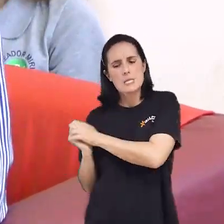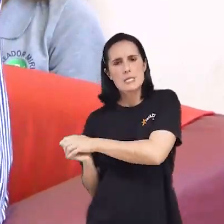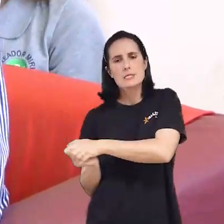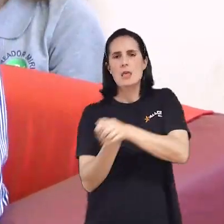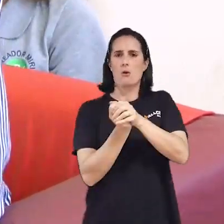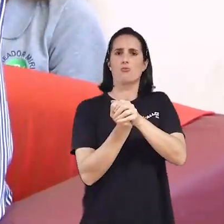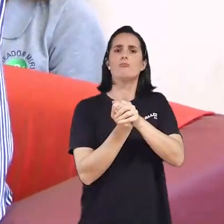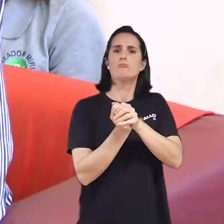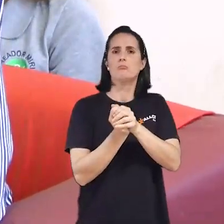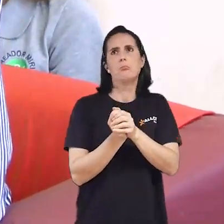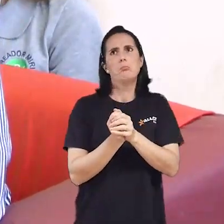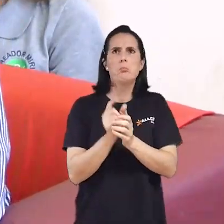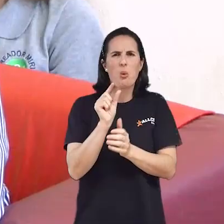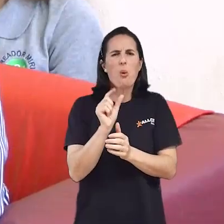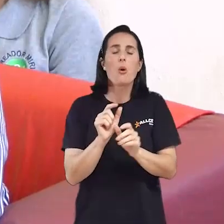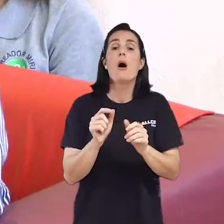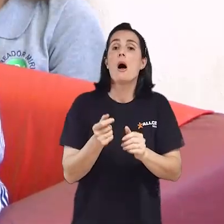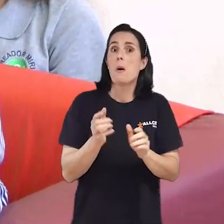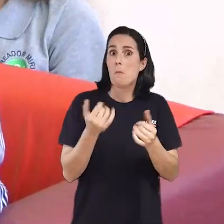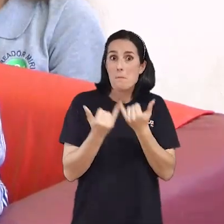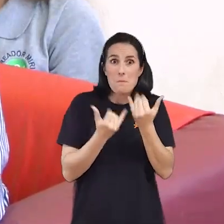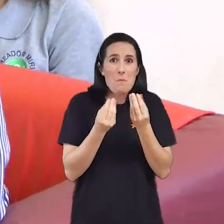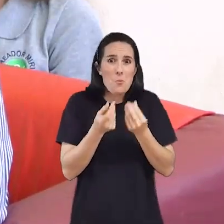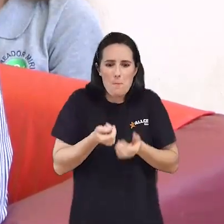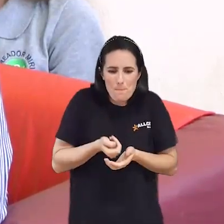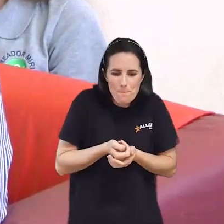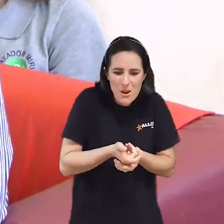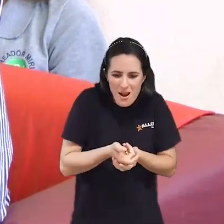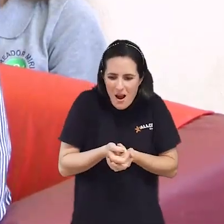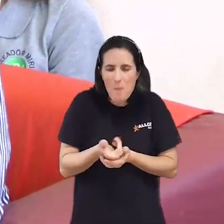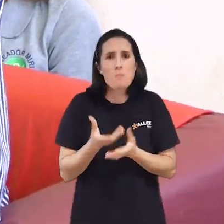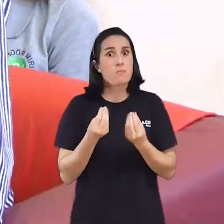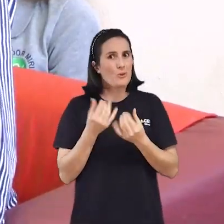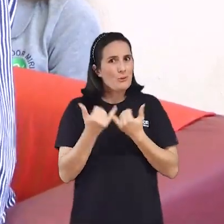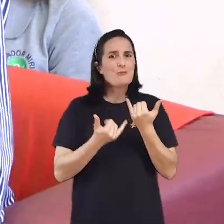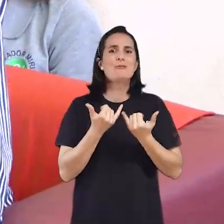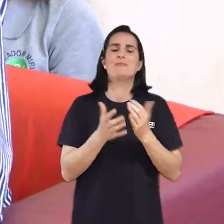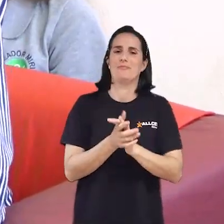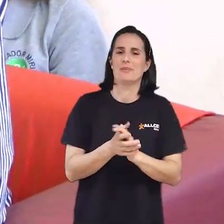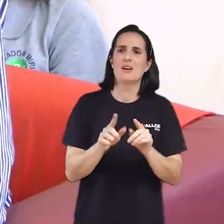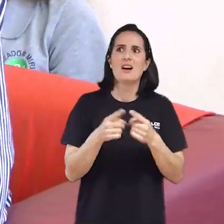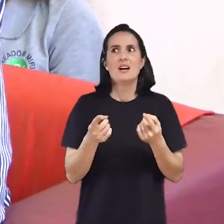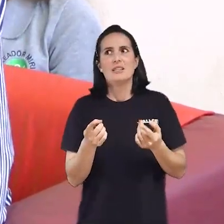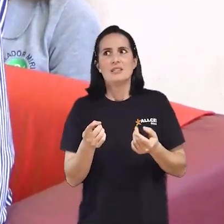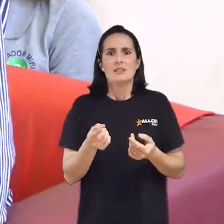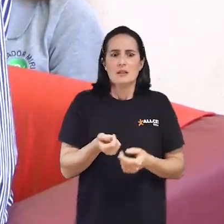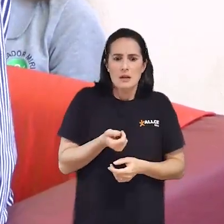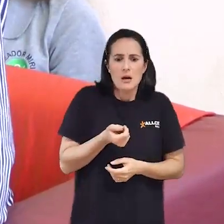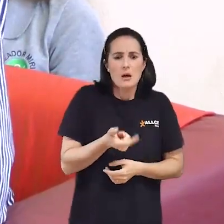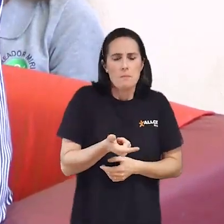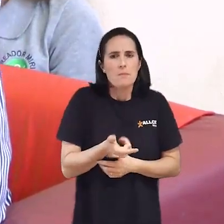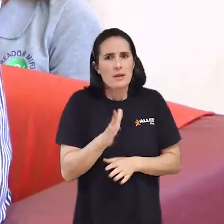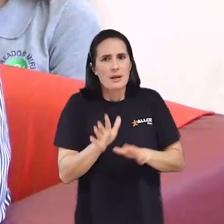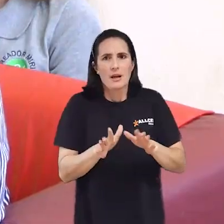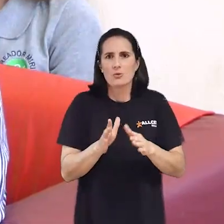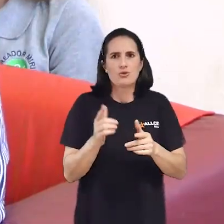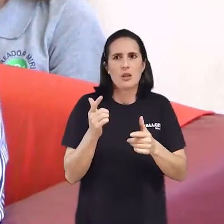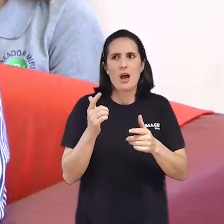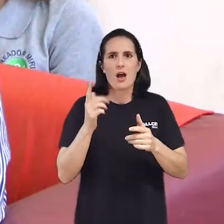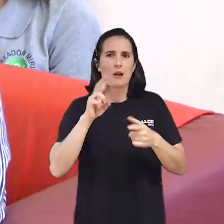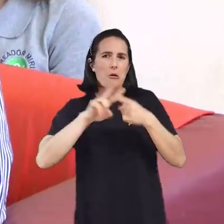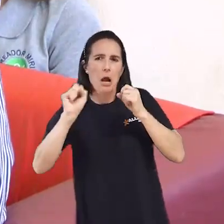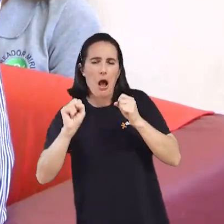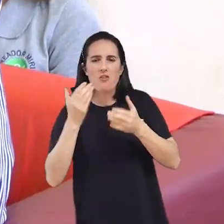bola que algo assim que a gente jogava muito futebol, né? Taco, um pouco menos, né? Peca era